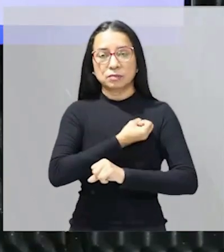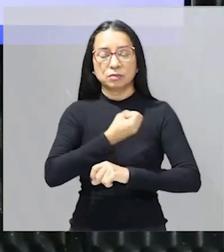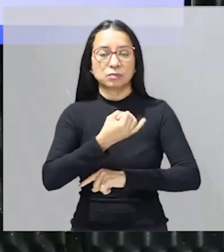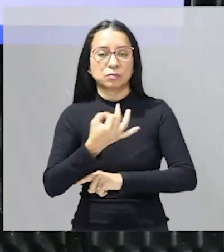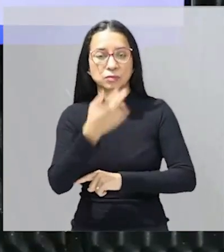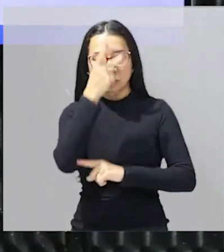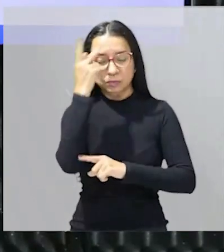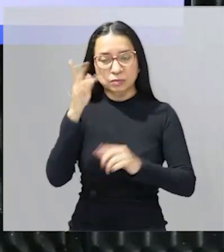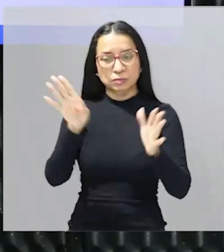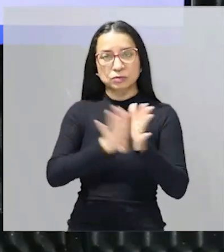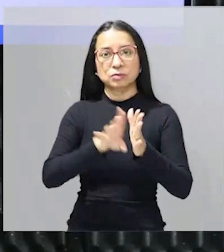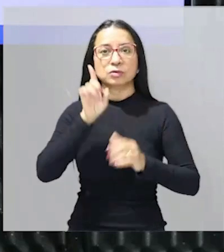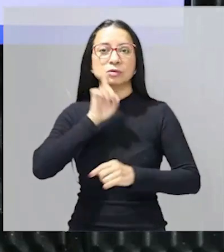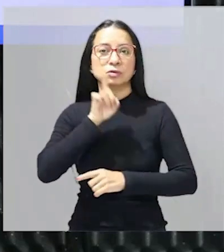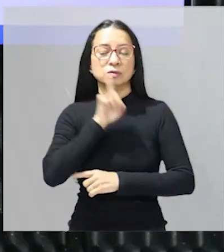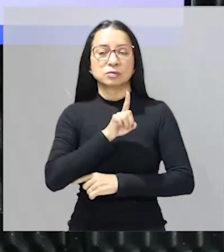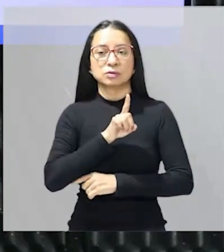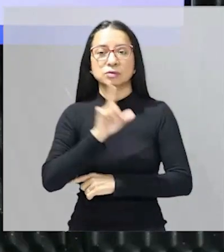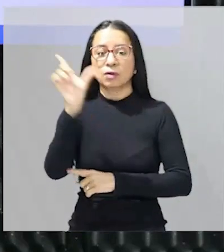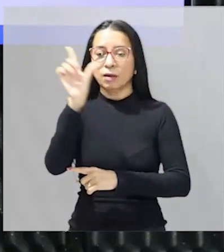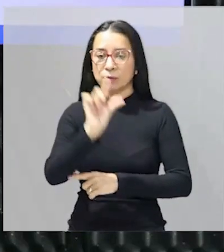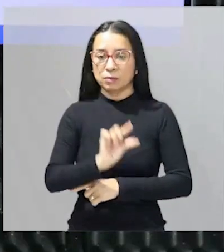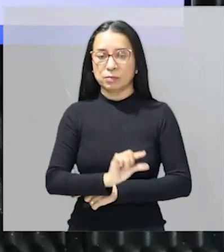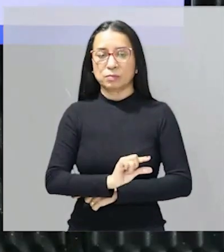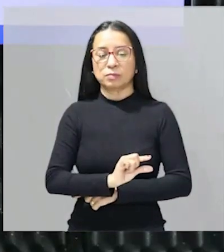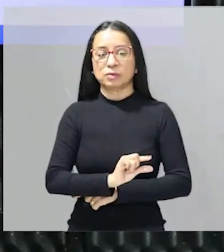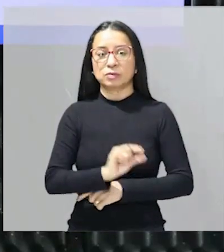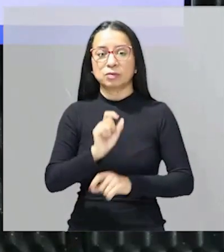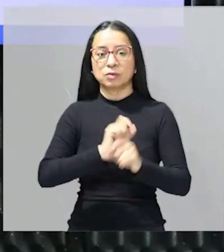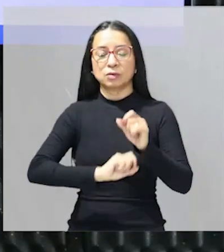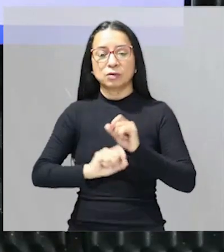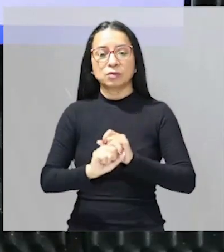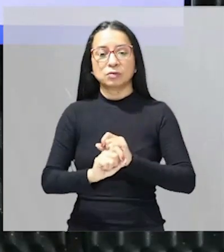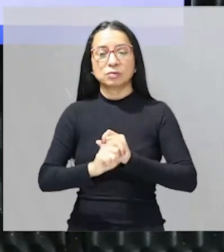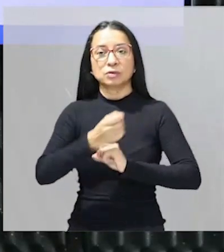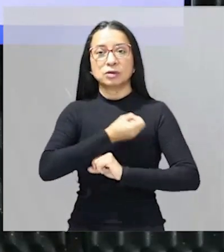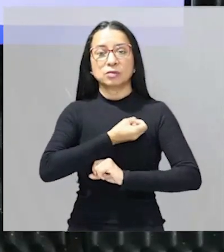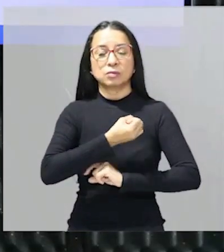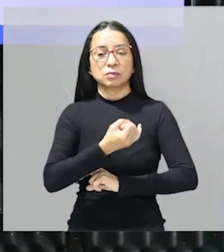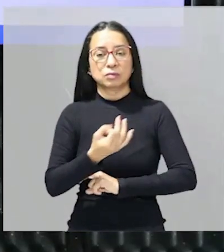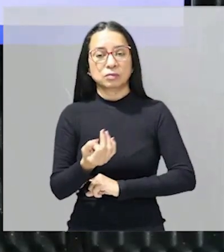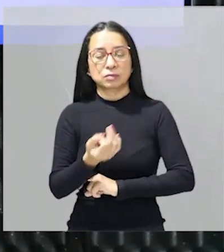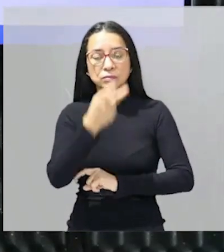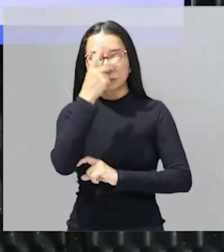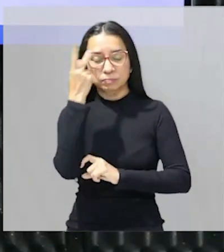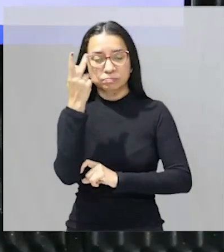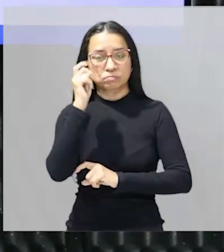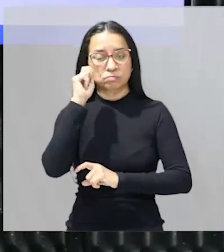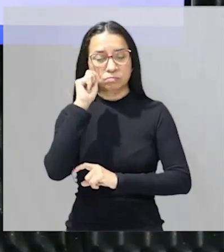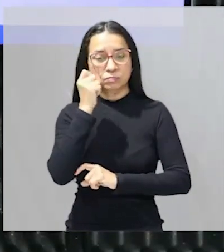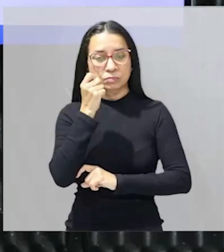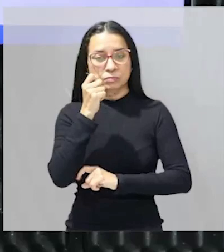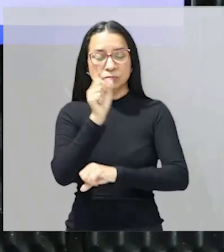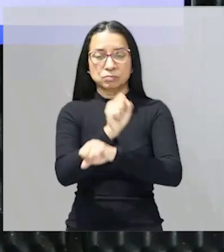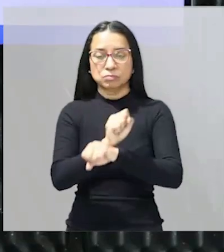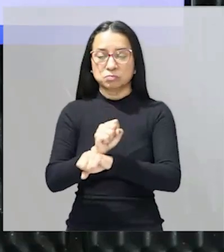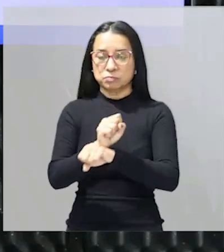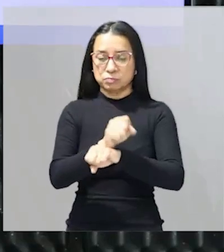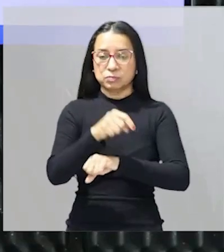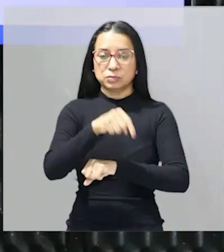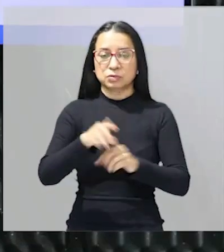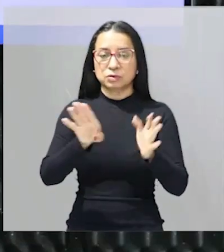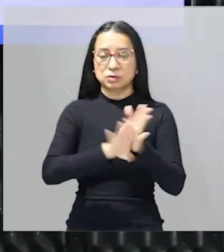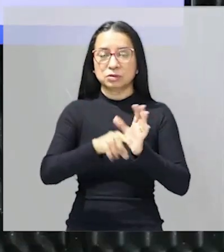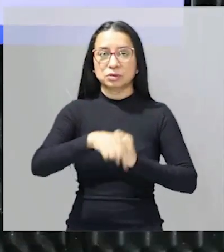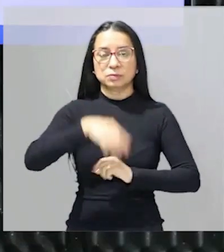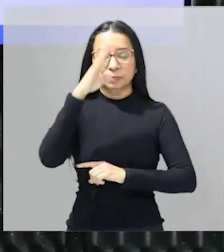Unidos é bem inferior ao número de escravos africanos que nós temos chegando aqui no Brasil. Mas